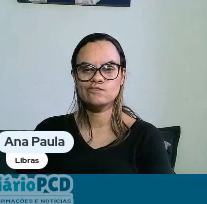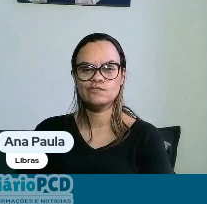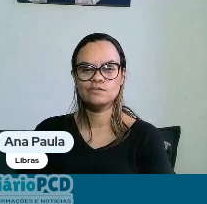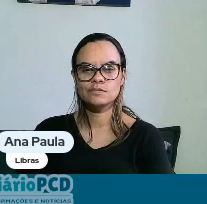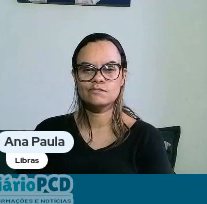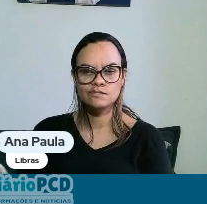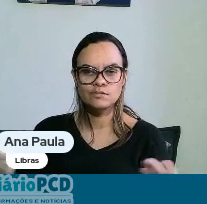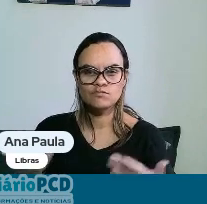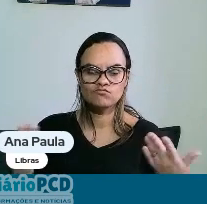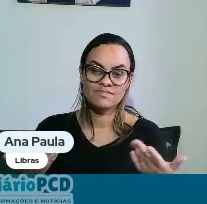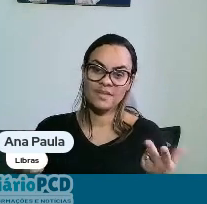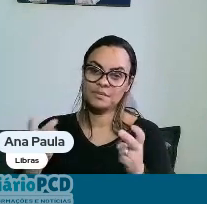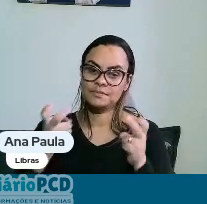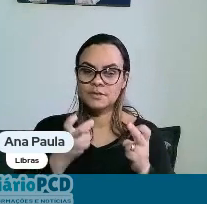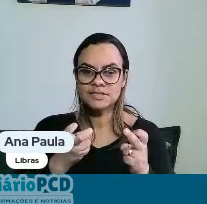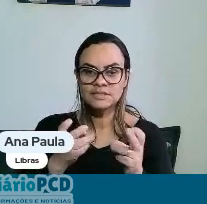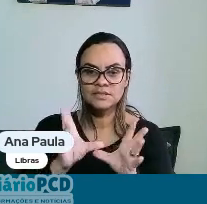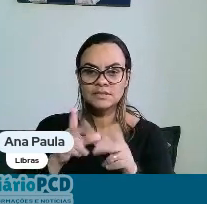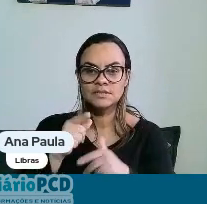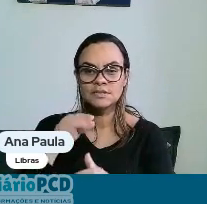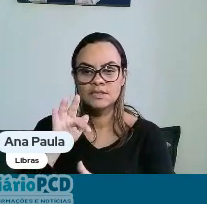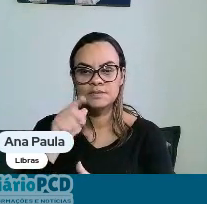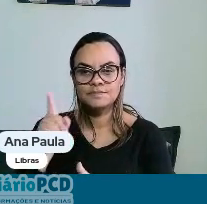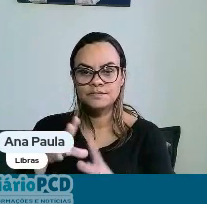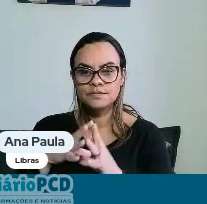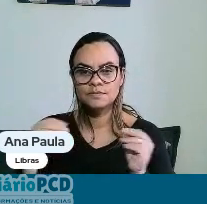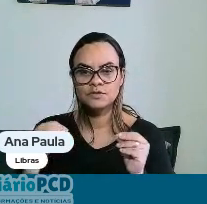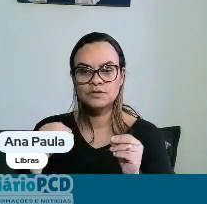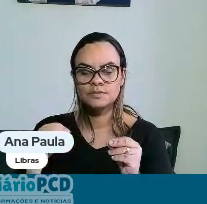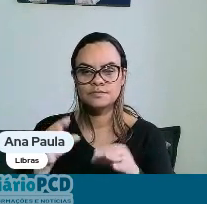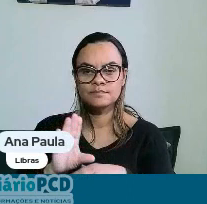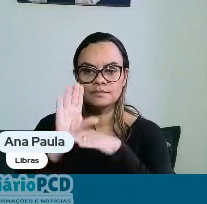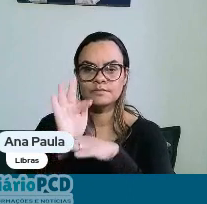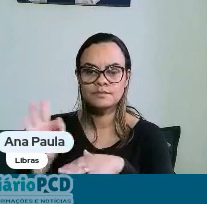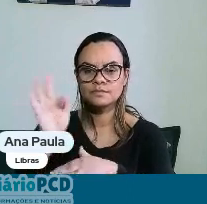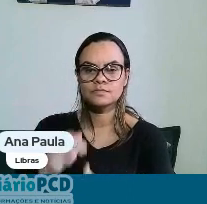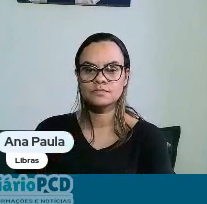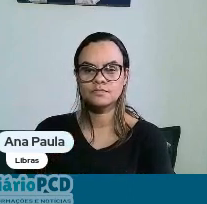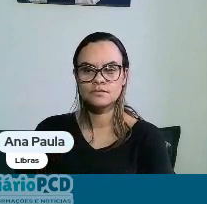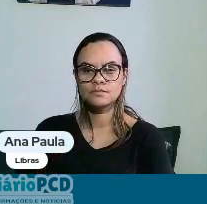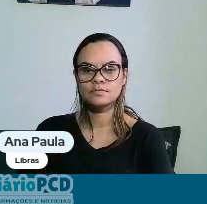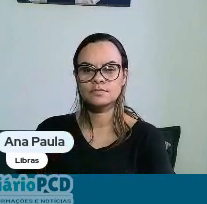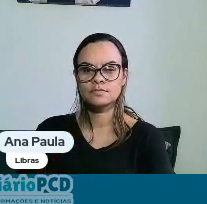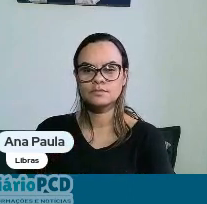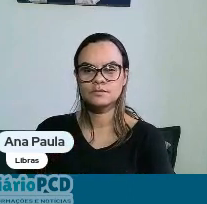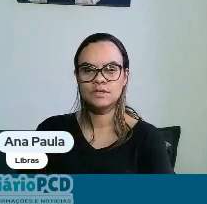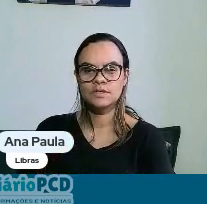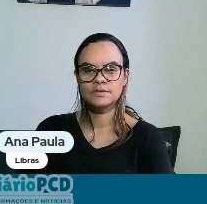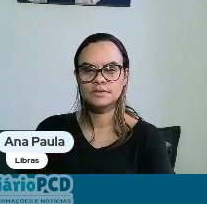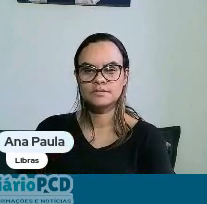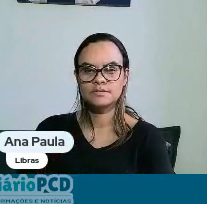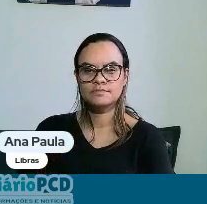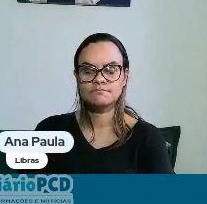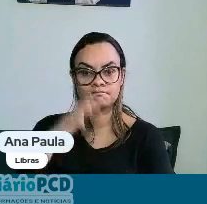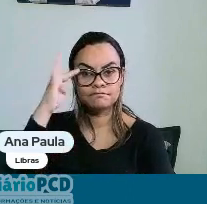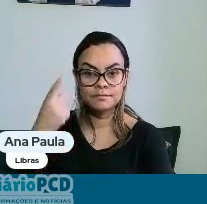tenho a impressão que o CONFAS desaparece, porque o Conselho Federativo, que vai ser um conselhão, imagine,